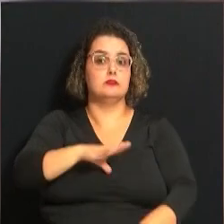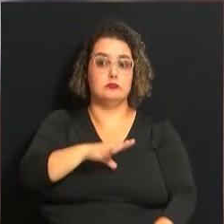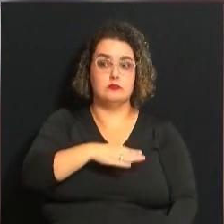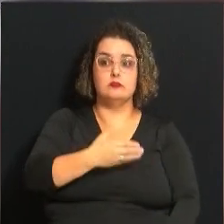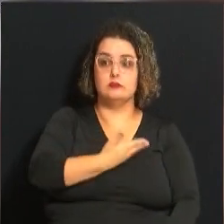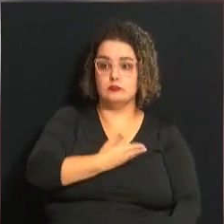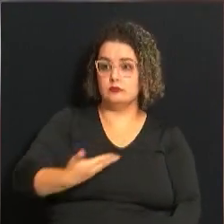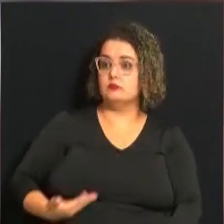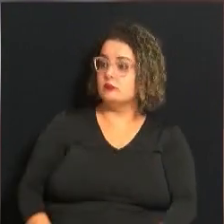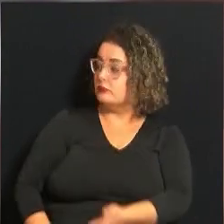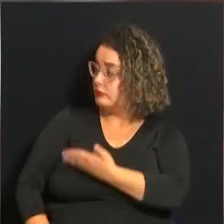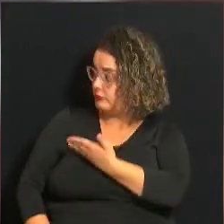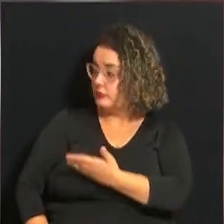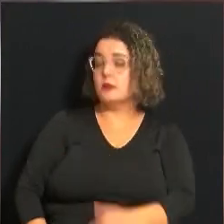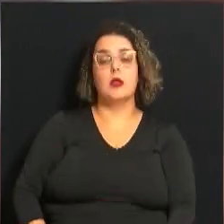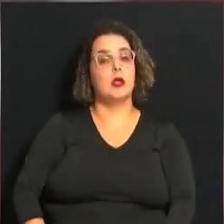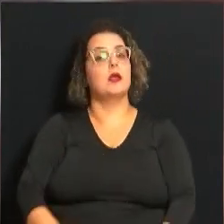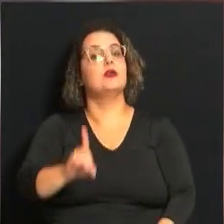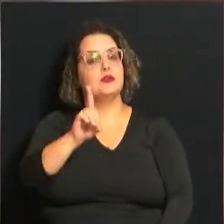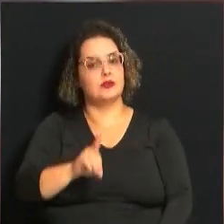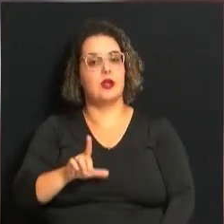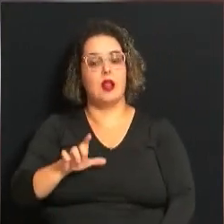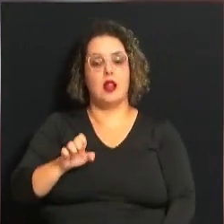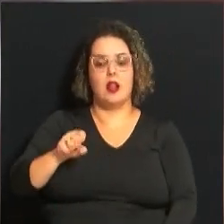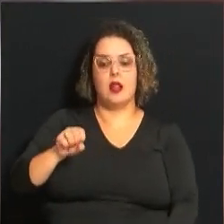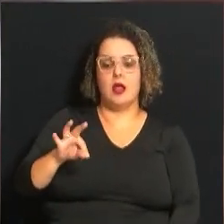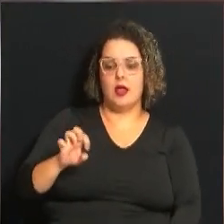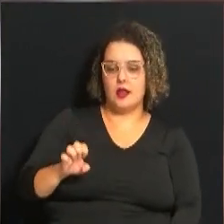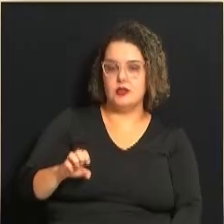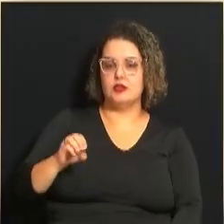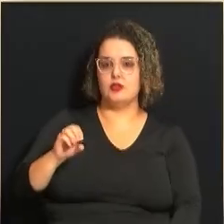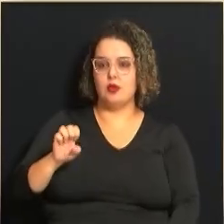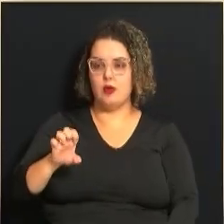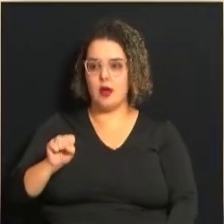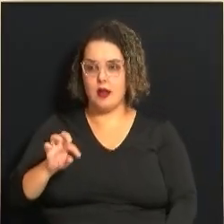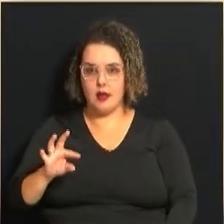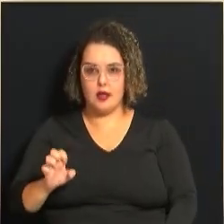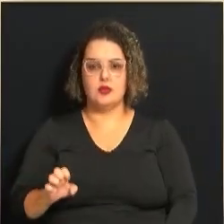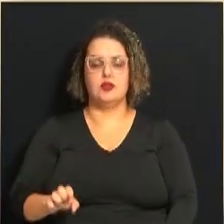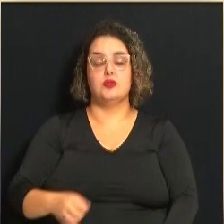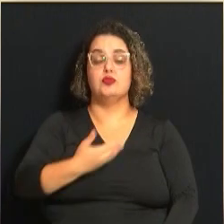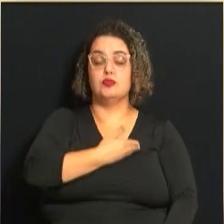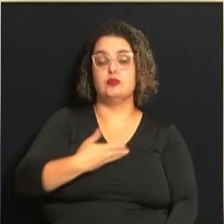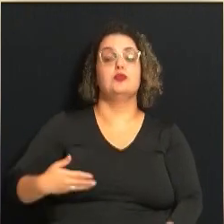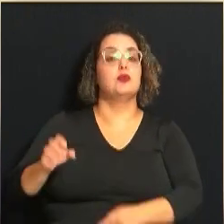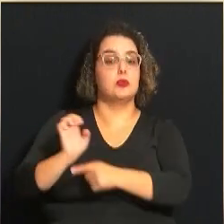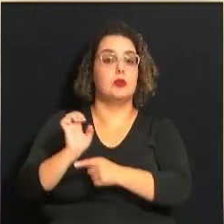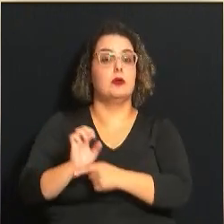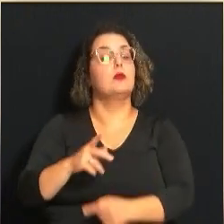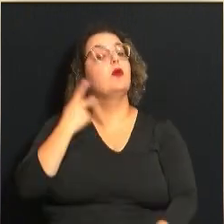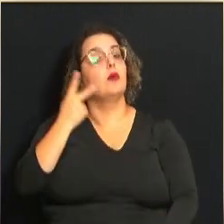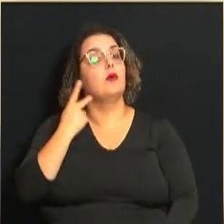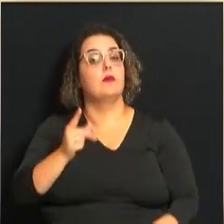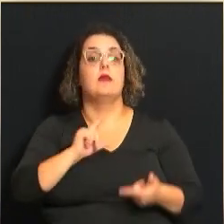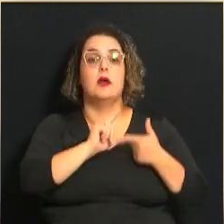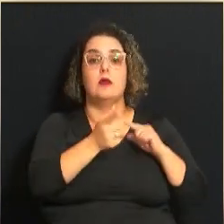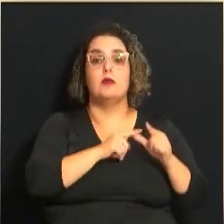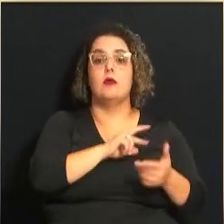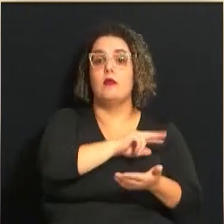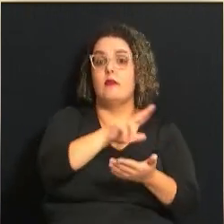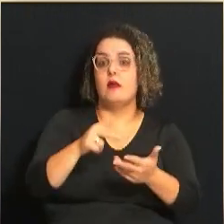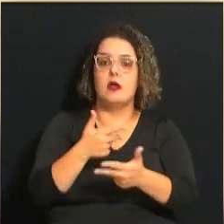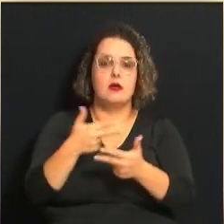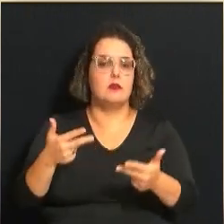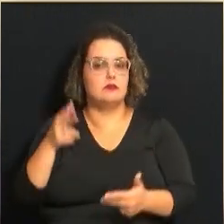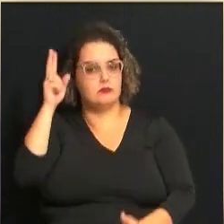e diretorias de ensino leste e oeste da educação estadual. Durante o encontro, o vereador lembrou vários casos recentes